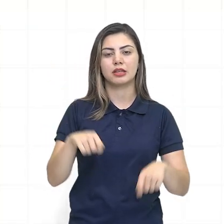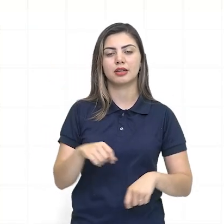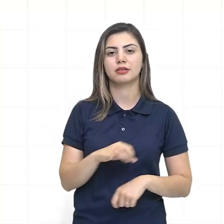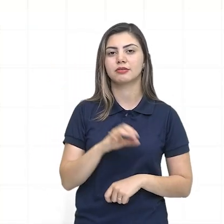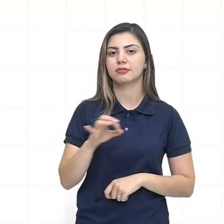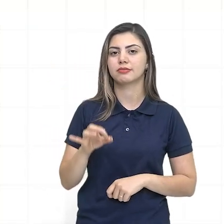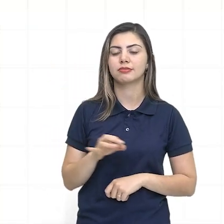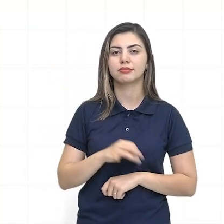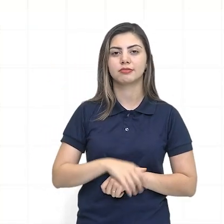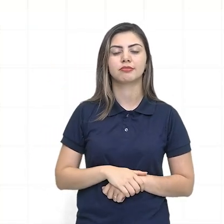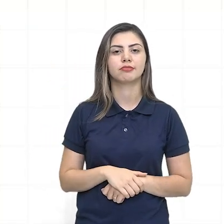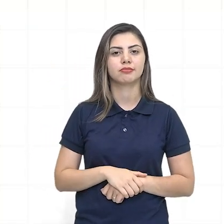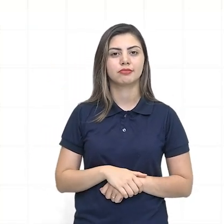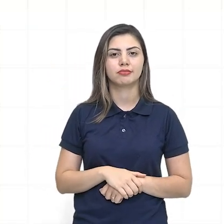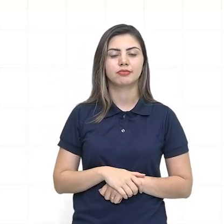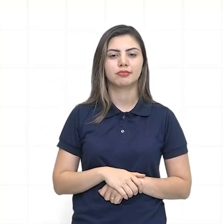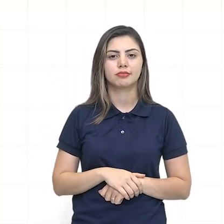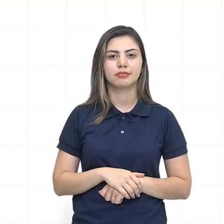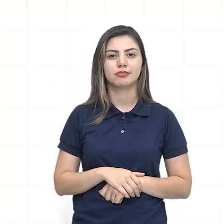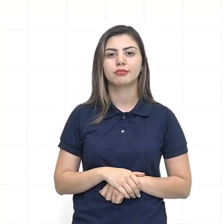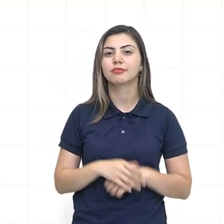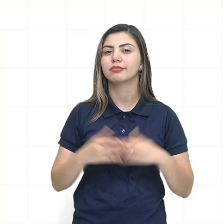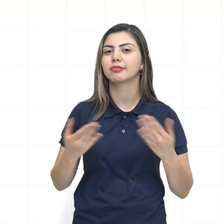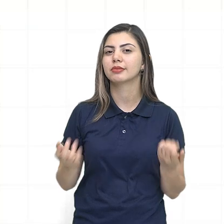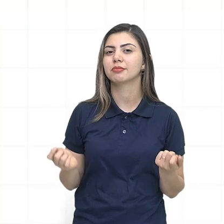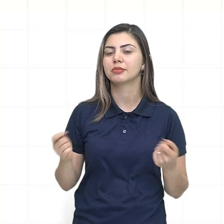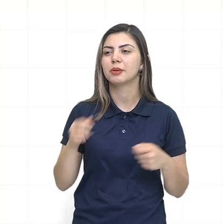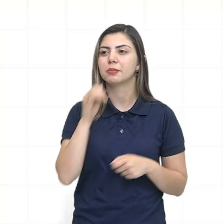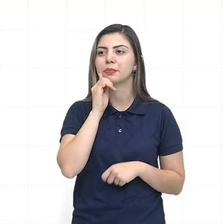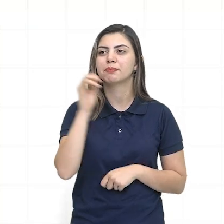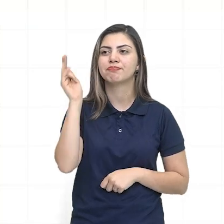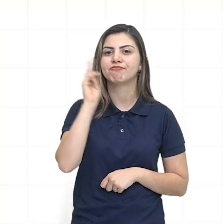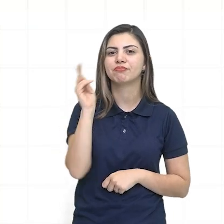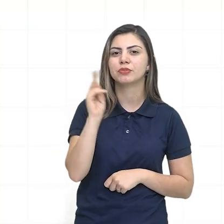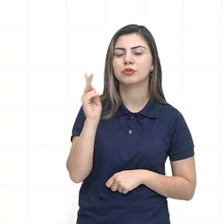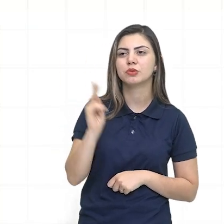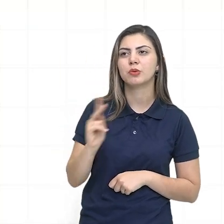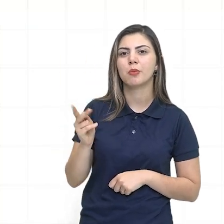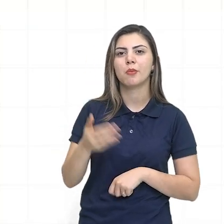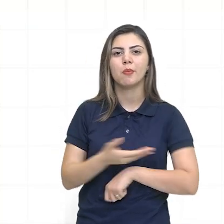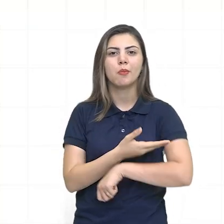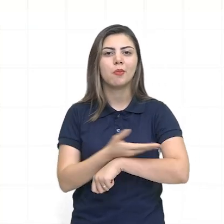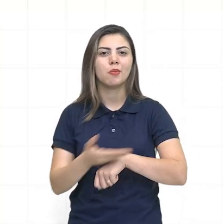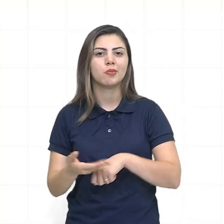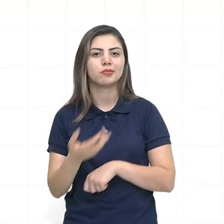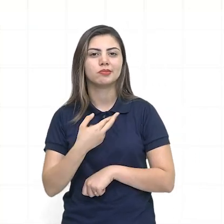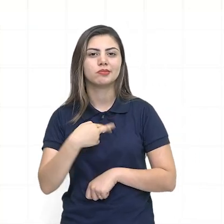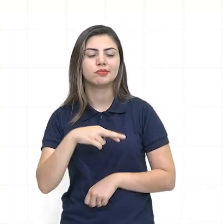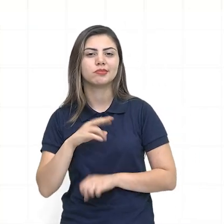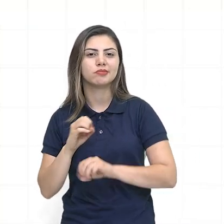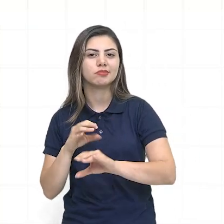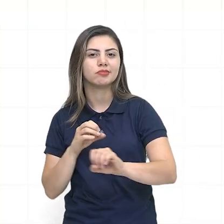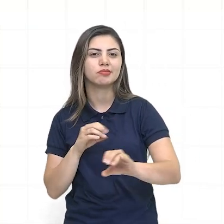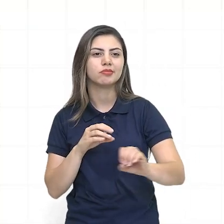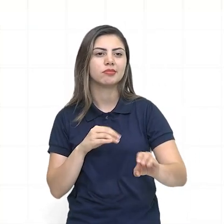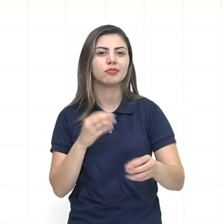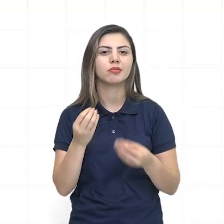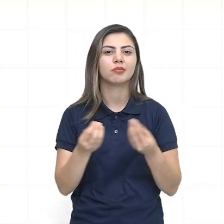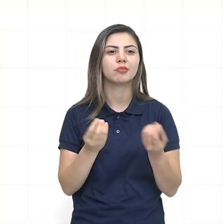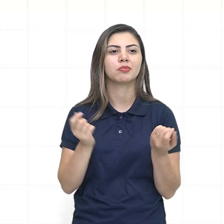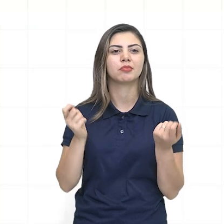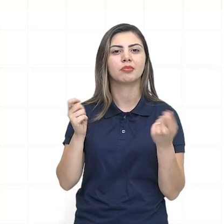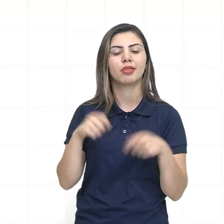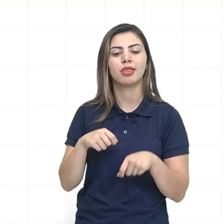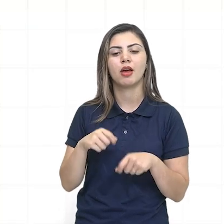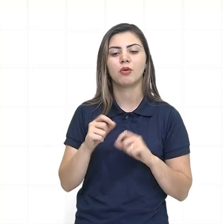vai garantir que essas histórias, que esses rituais, que esses ensinamentos, eles possam ter